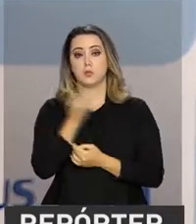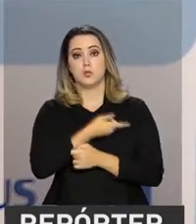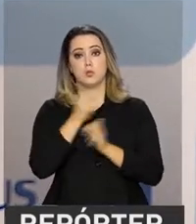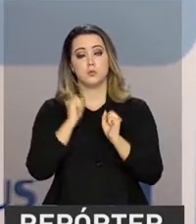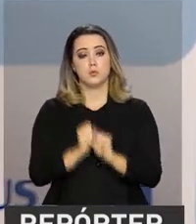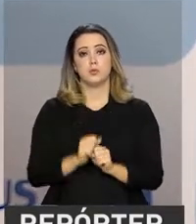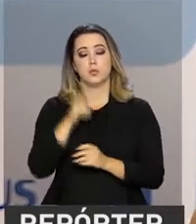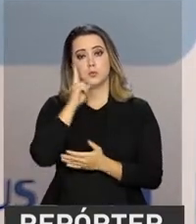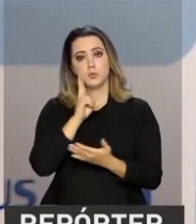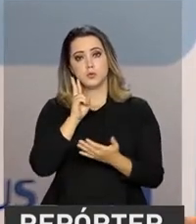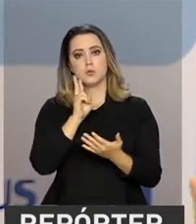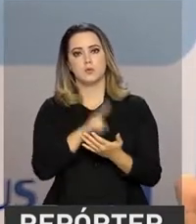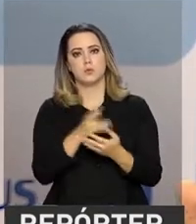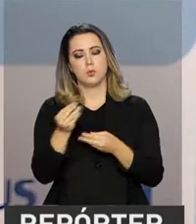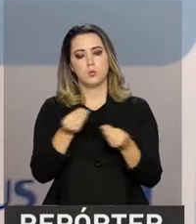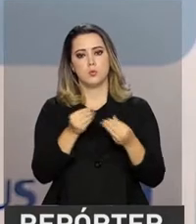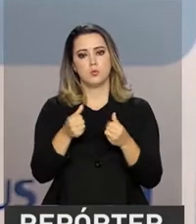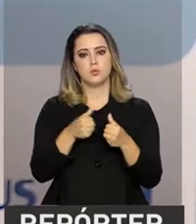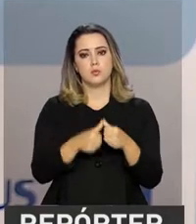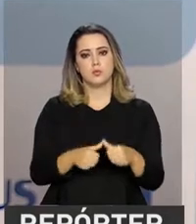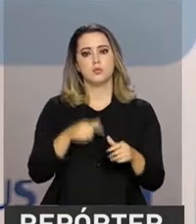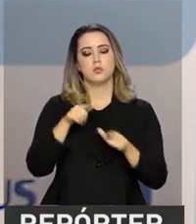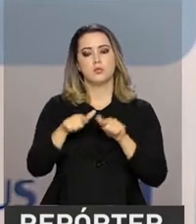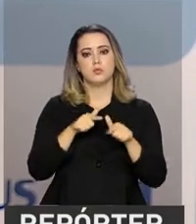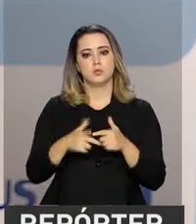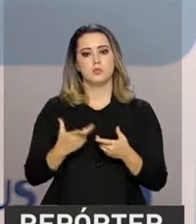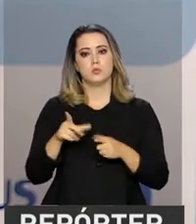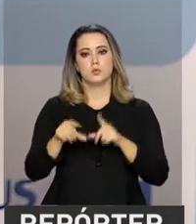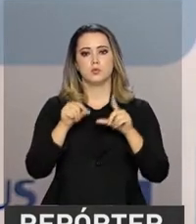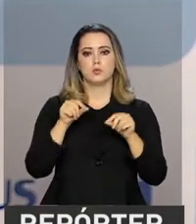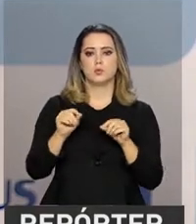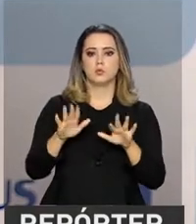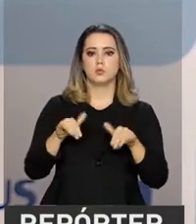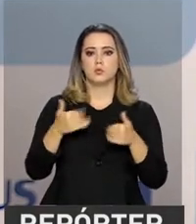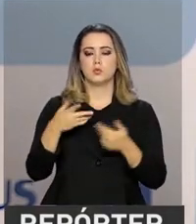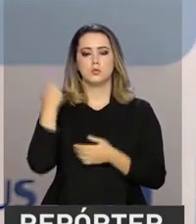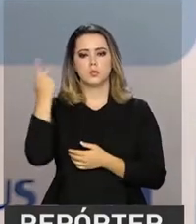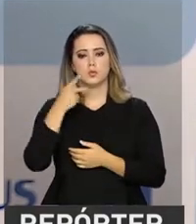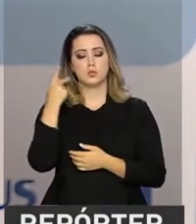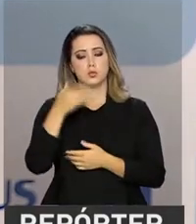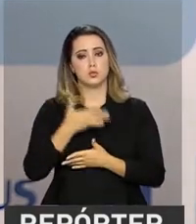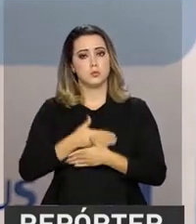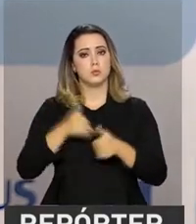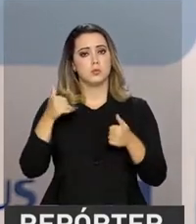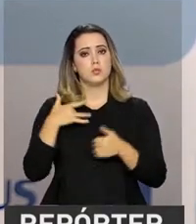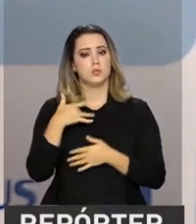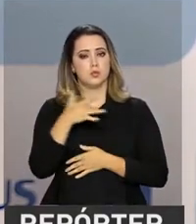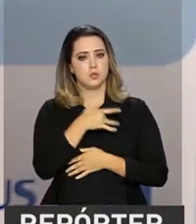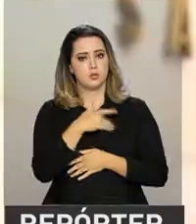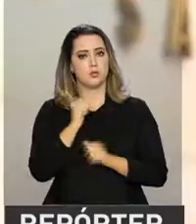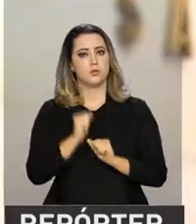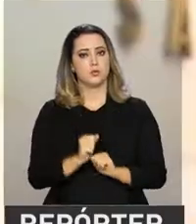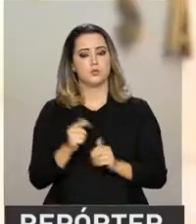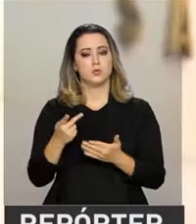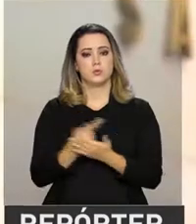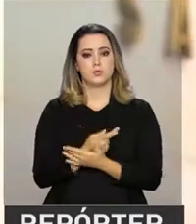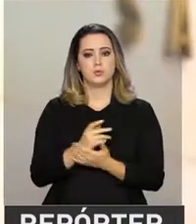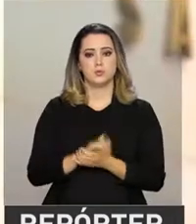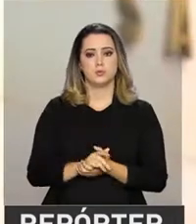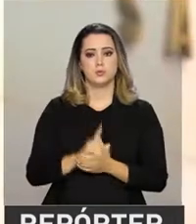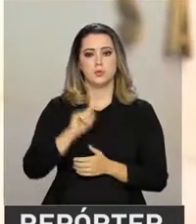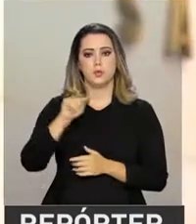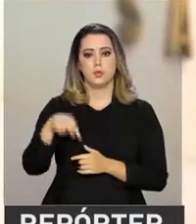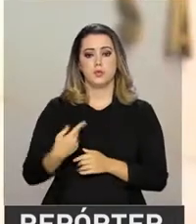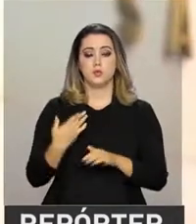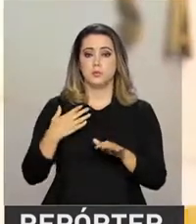possamos avaliar isso essas ações e definimos as melhores políticas de saúde pública que o brasil possa ter após a implementação